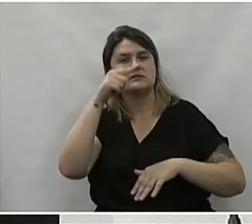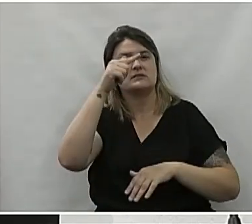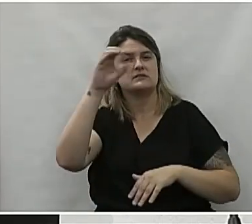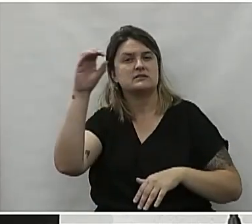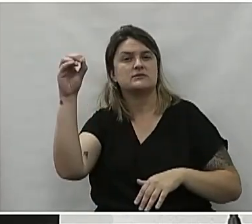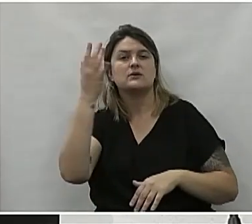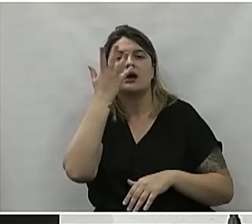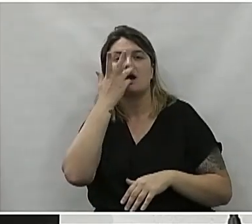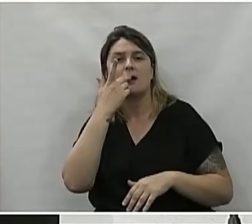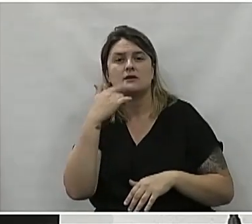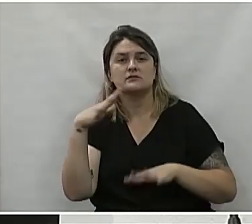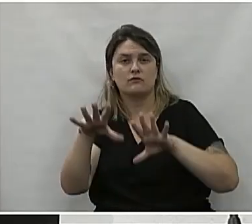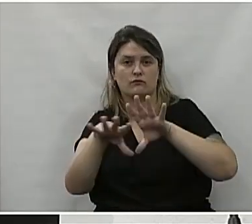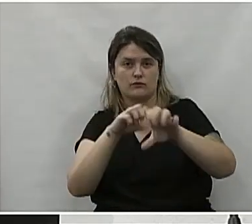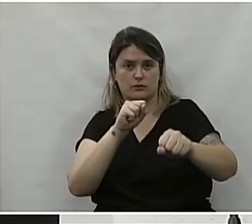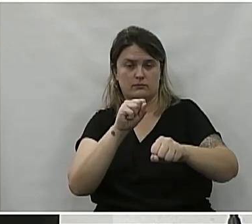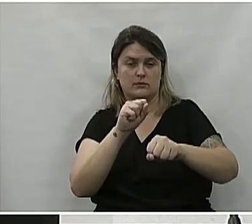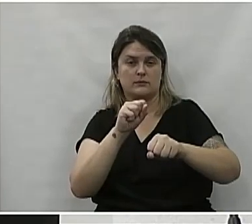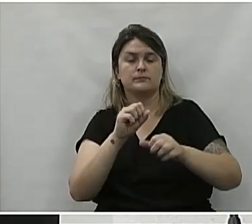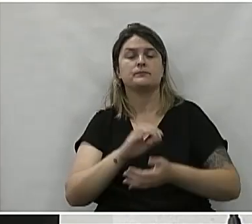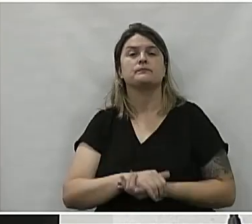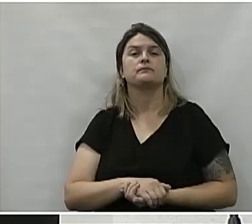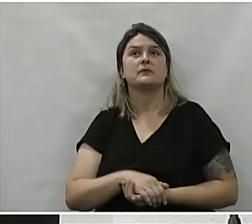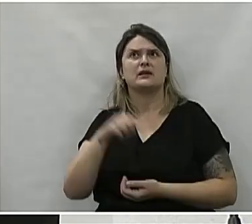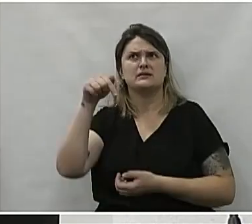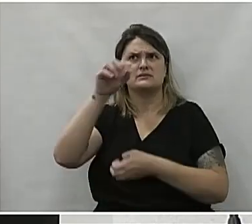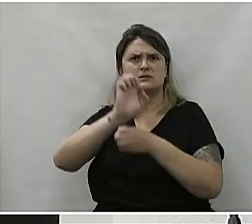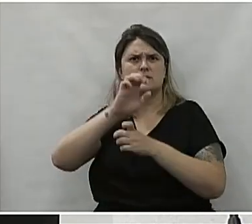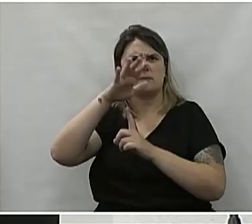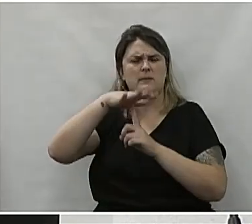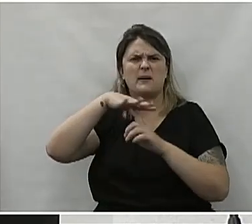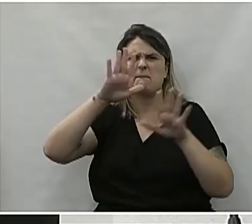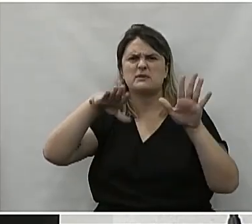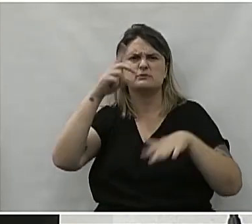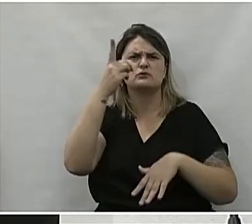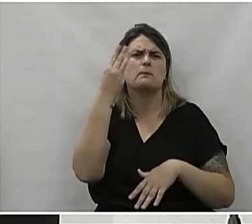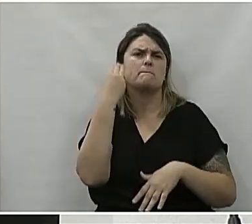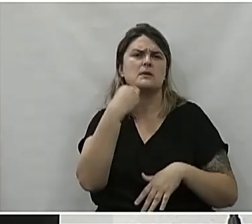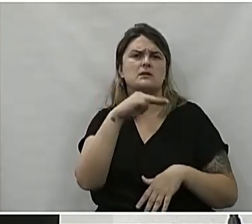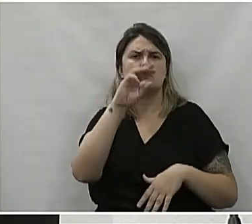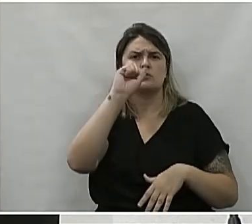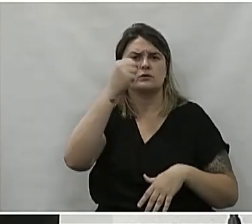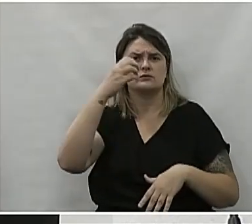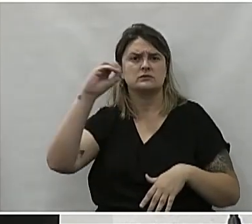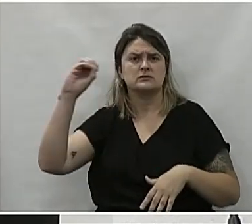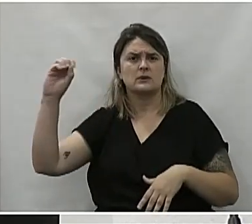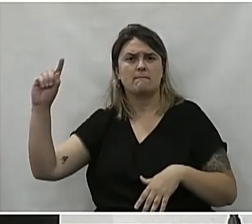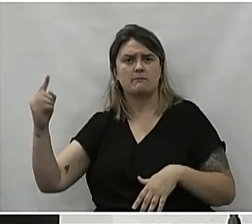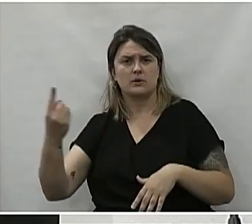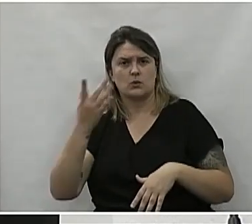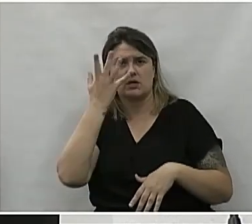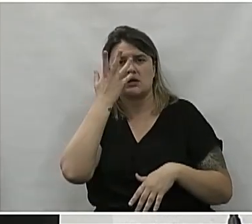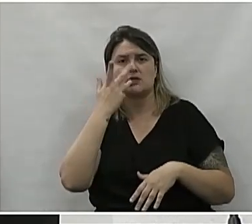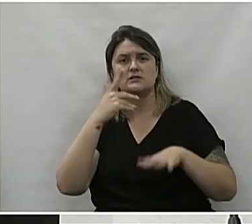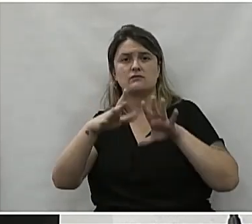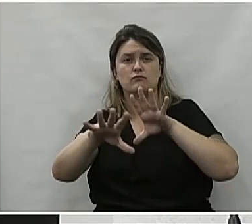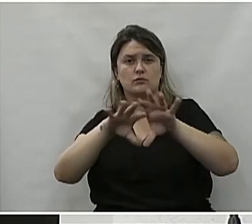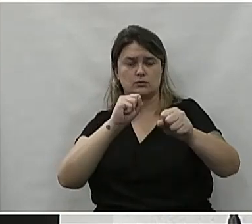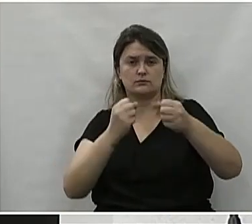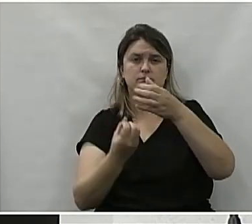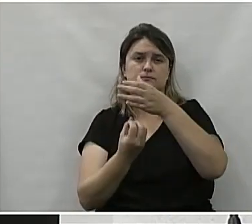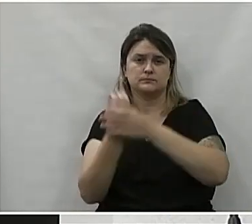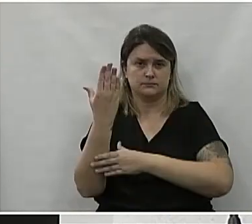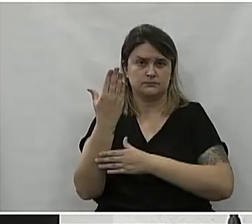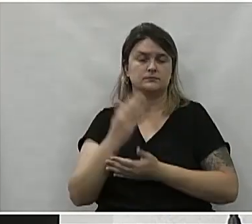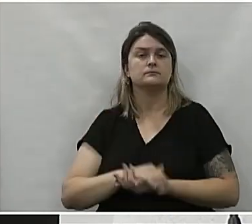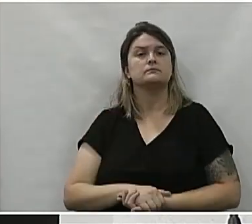700 crianças Já em todo o Estado Do Paraná Foram mais de 1 milhão E 800 mil Crianças formadas Desde a criação